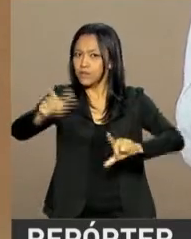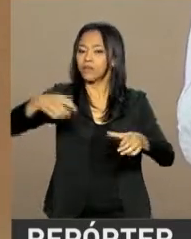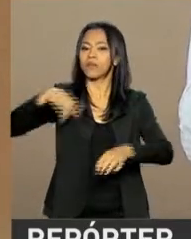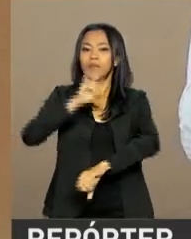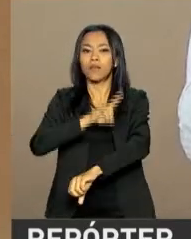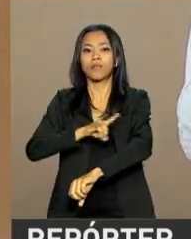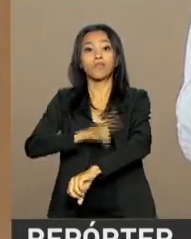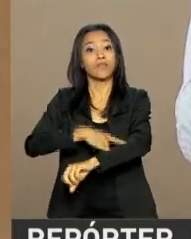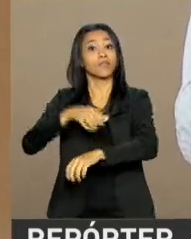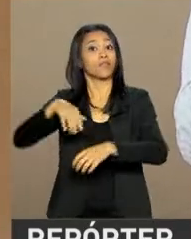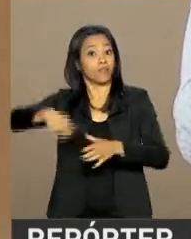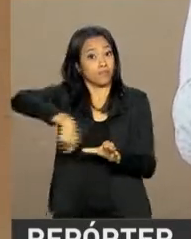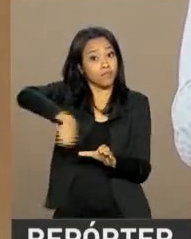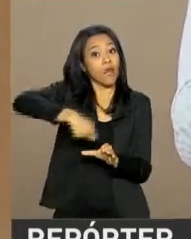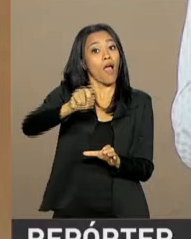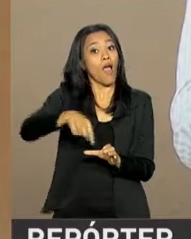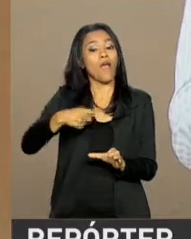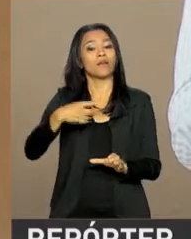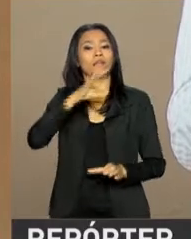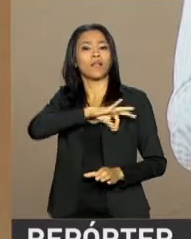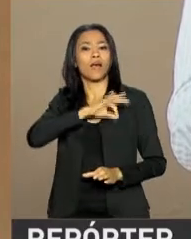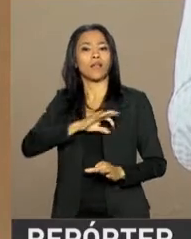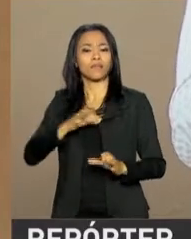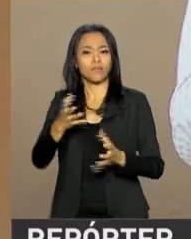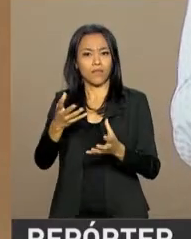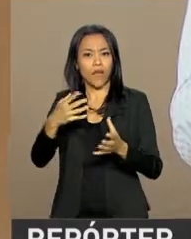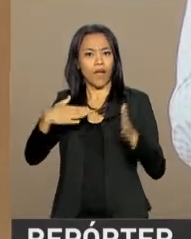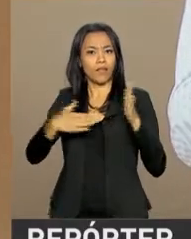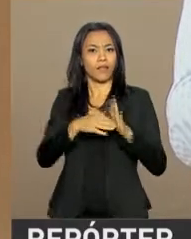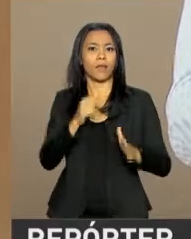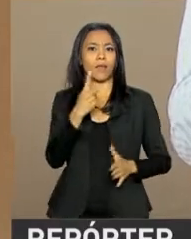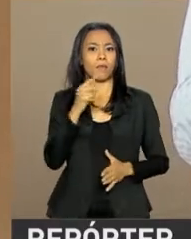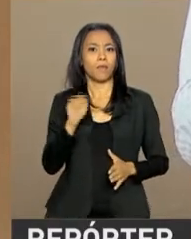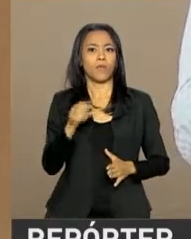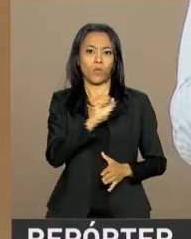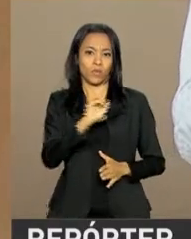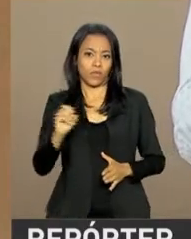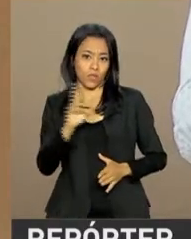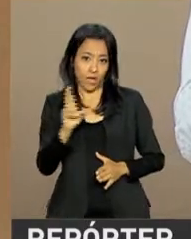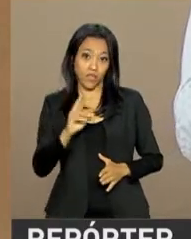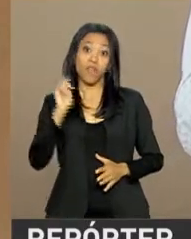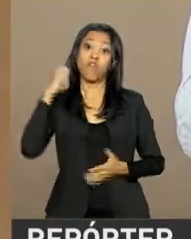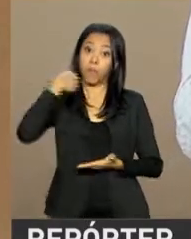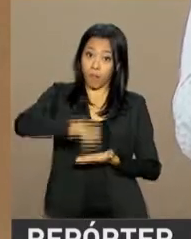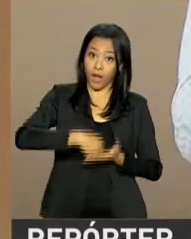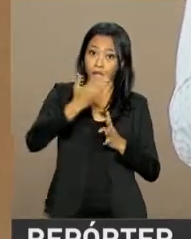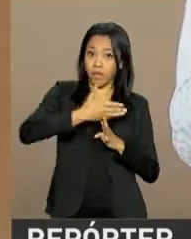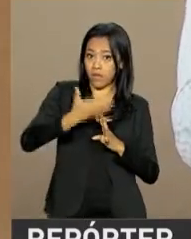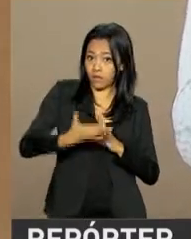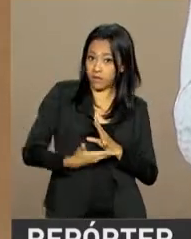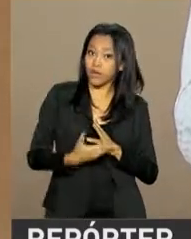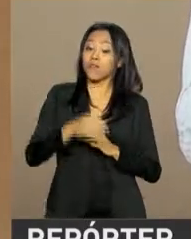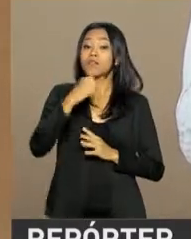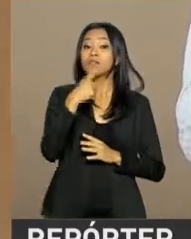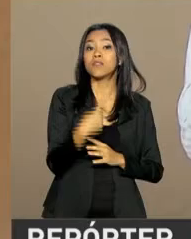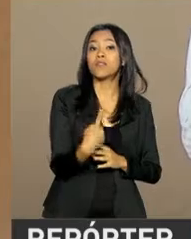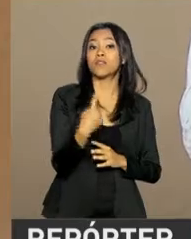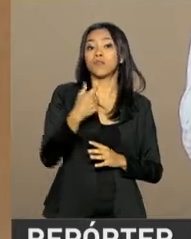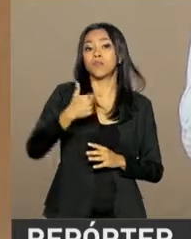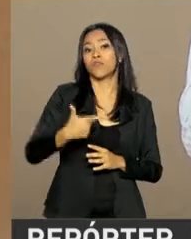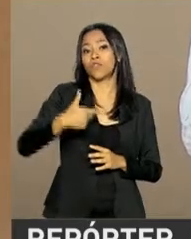às famílias que recebem até 1.800 reais por mês que vão pagar em média 120 mil reais